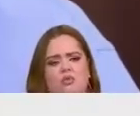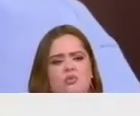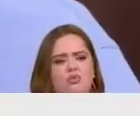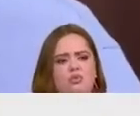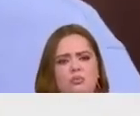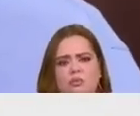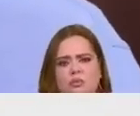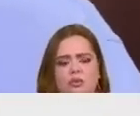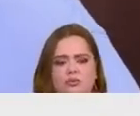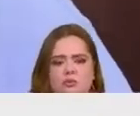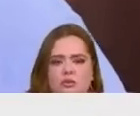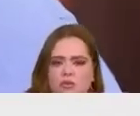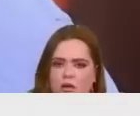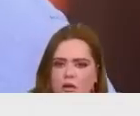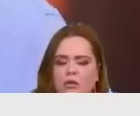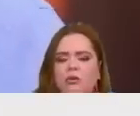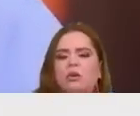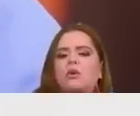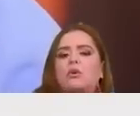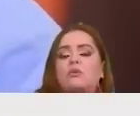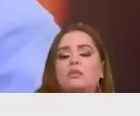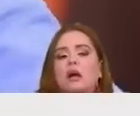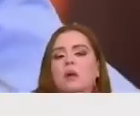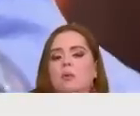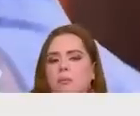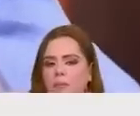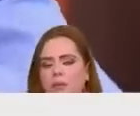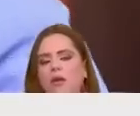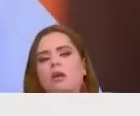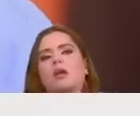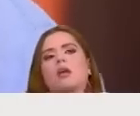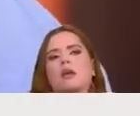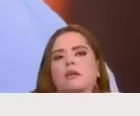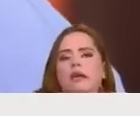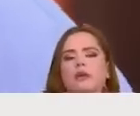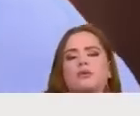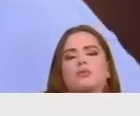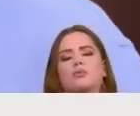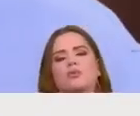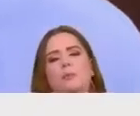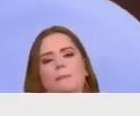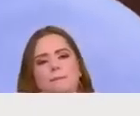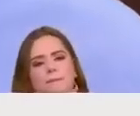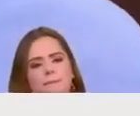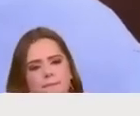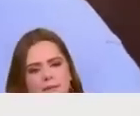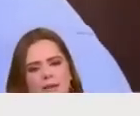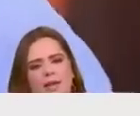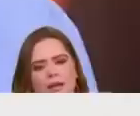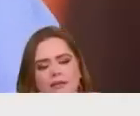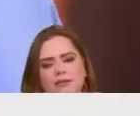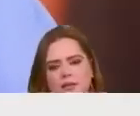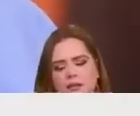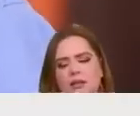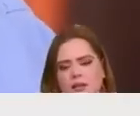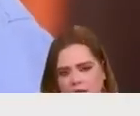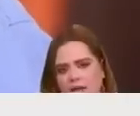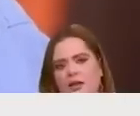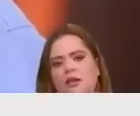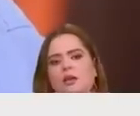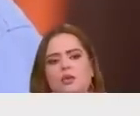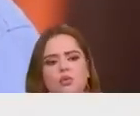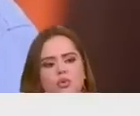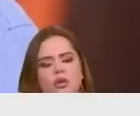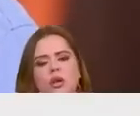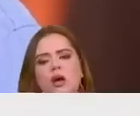eu quero conversar com Republicano eu quero conversar com o pfd sabe eu quero conversar com com a união Brasil é assim que a gente